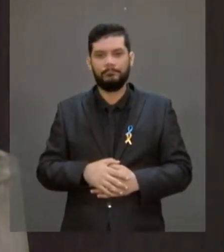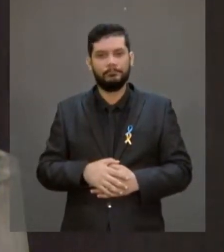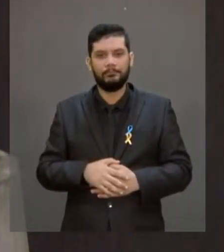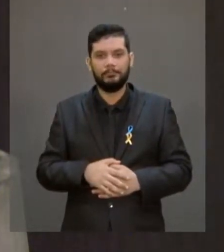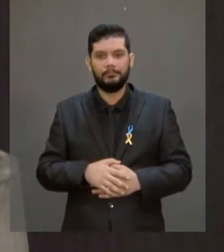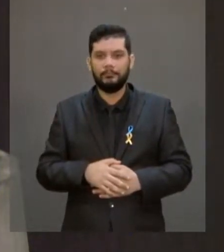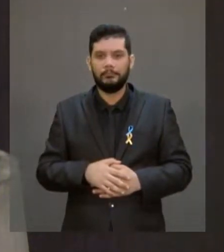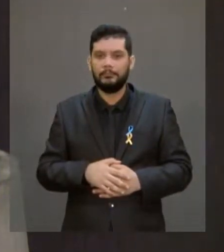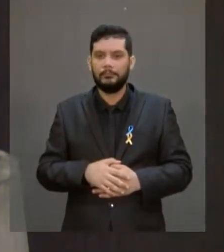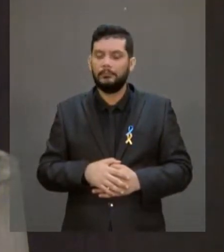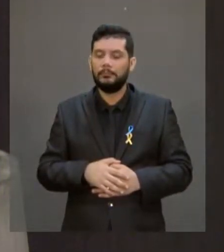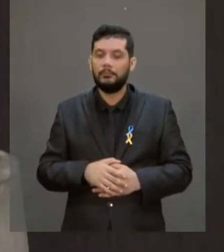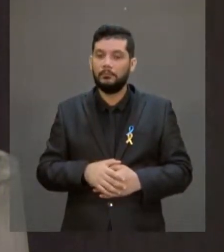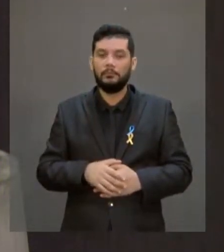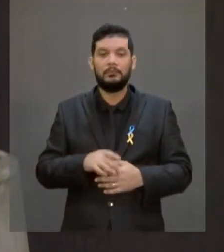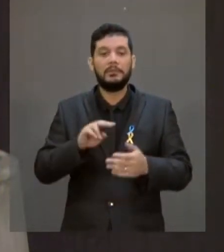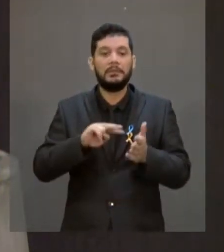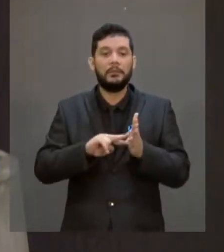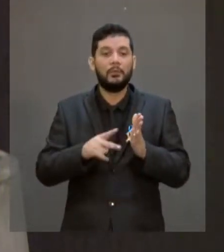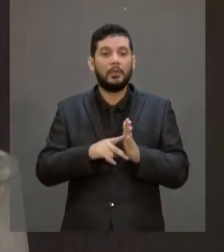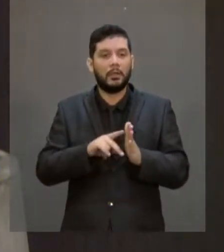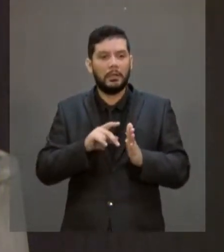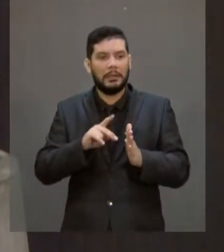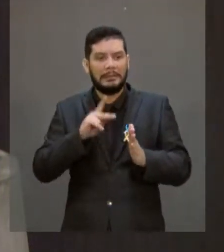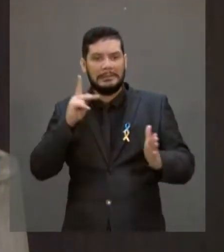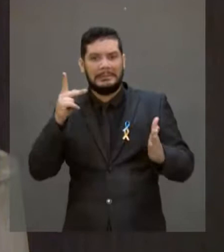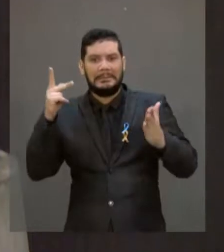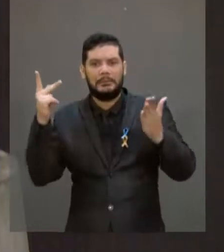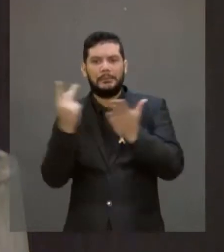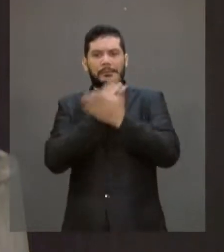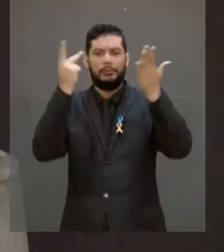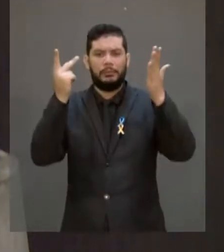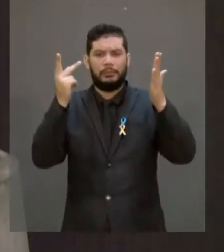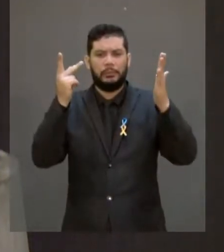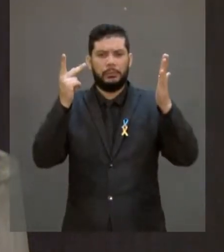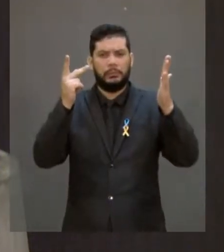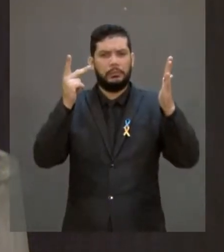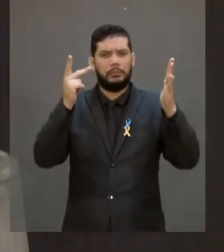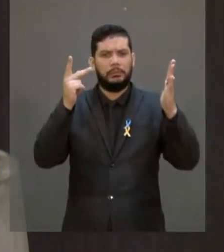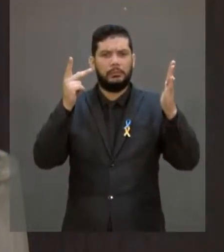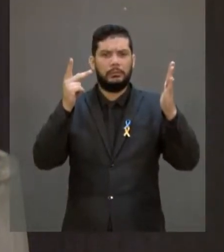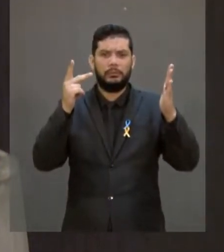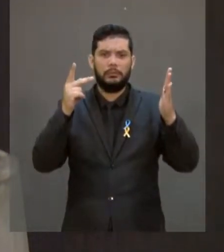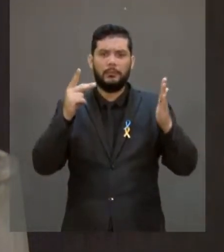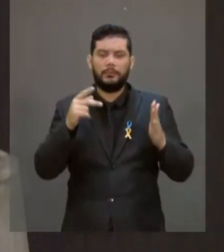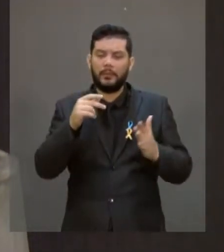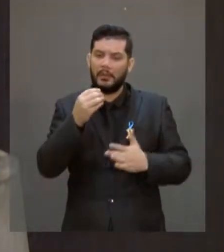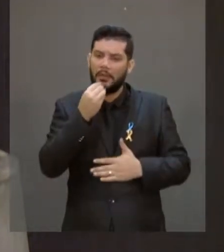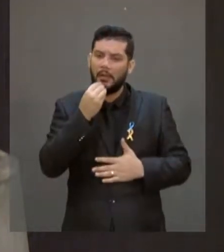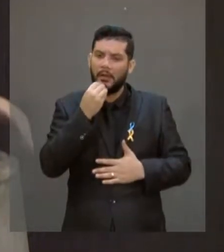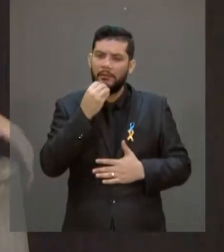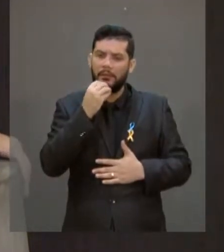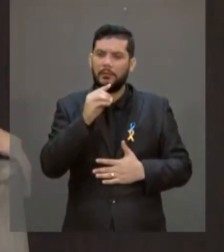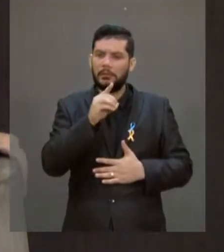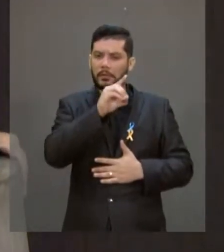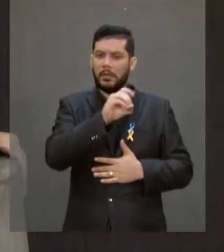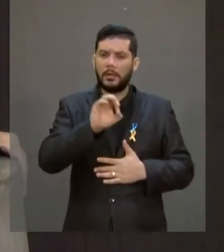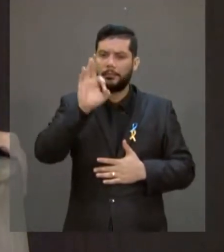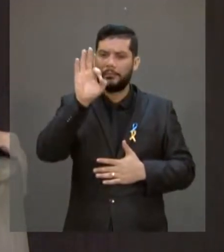Uma excepcionalidade. Uma intervenção 100% bem-sucedida seria aquela